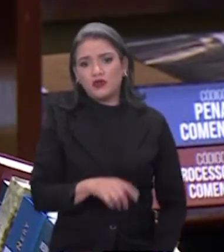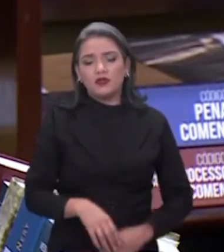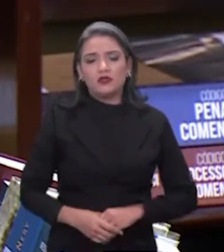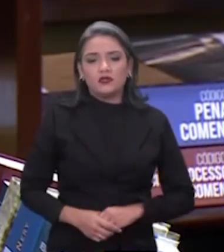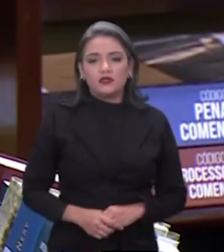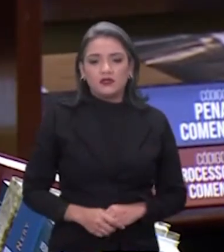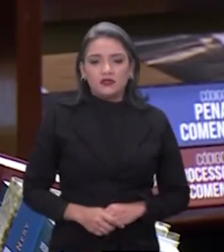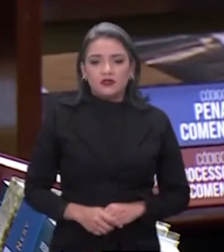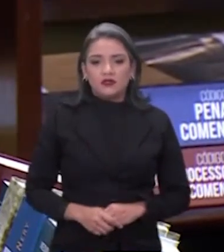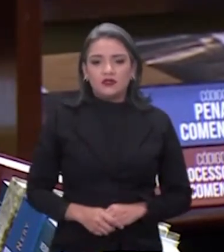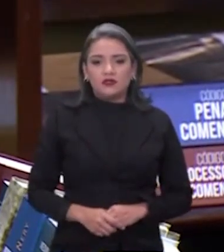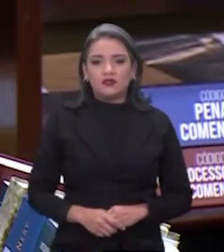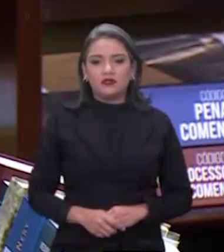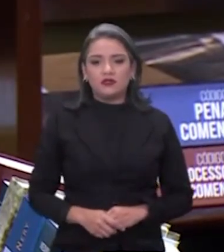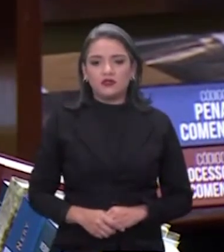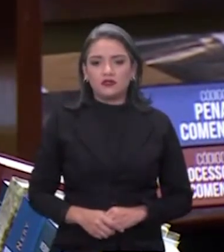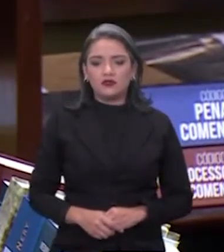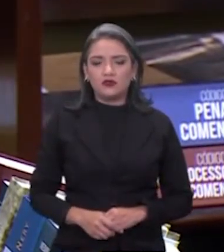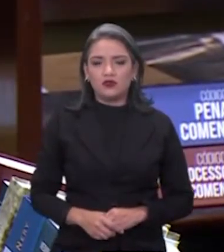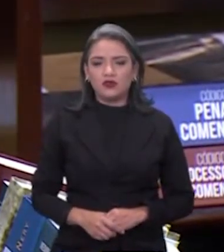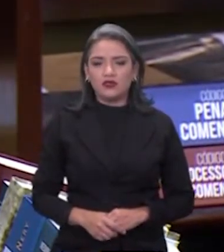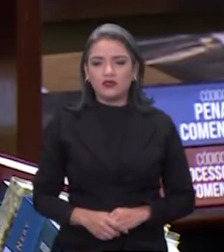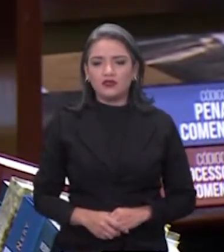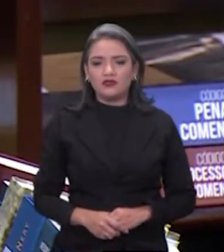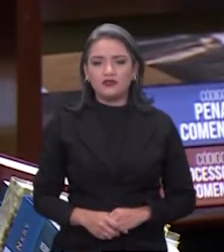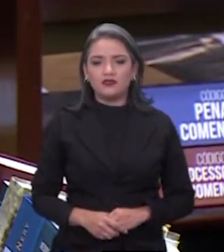Em consequência, o que que ocorre?